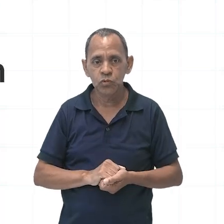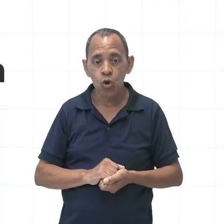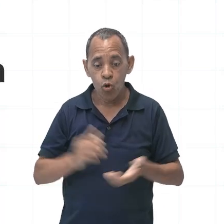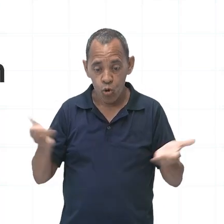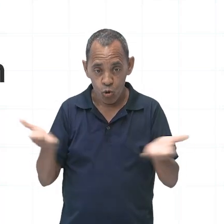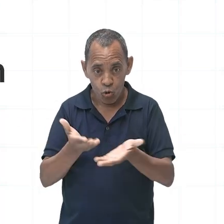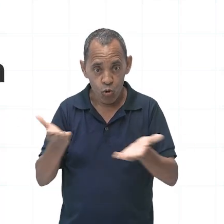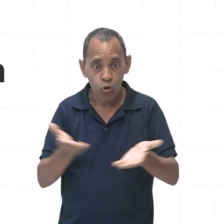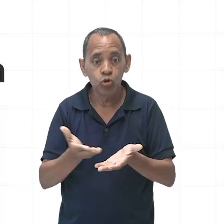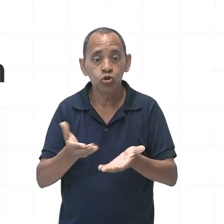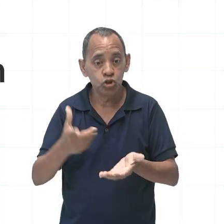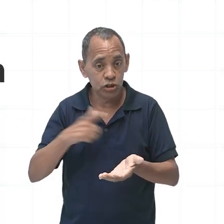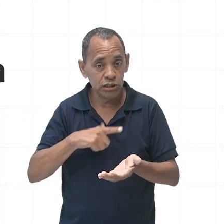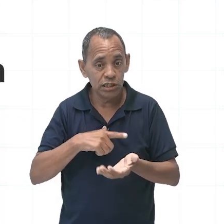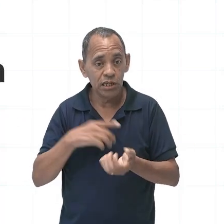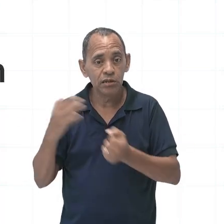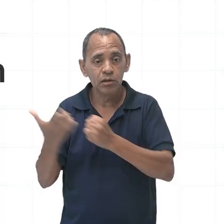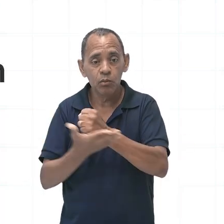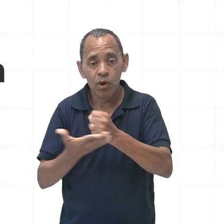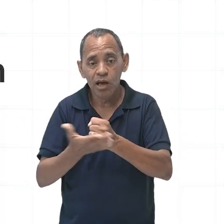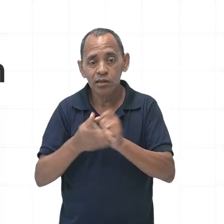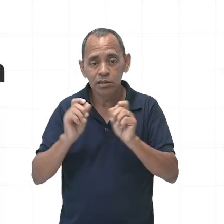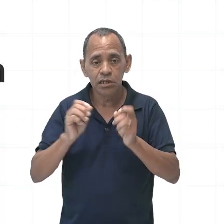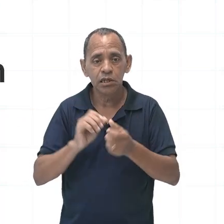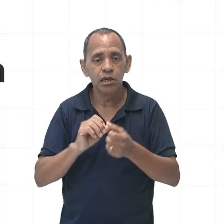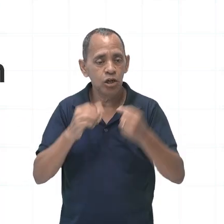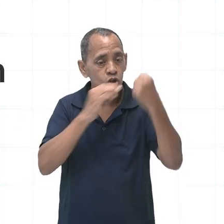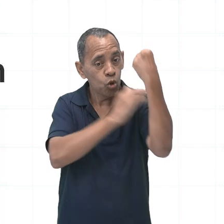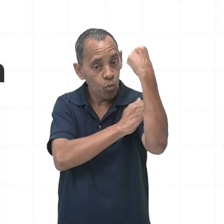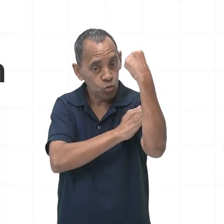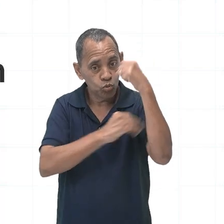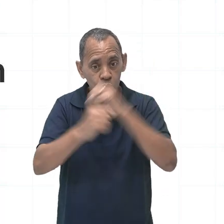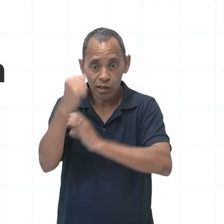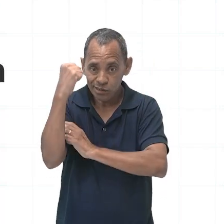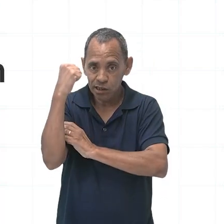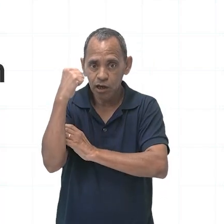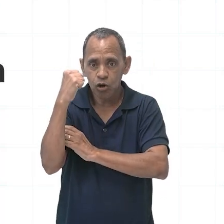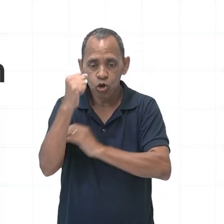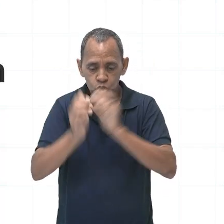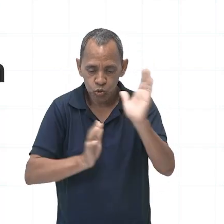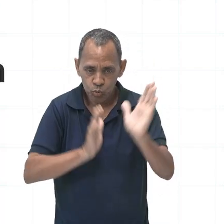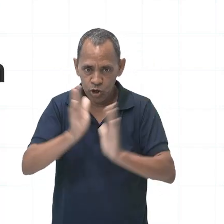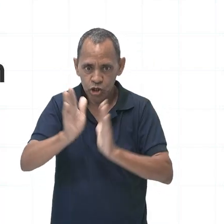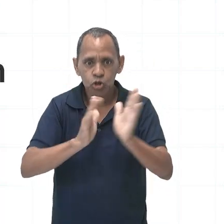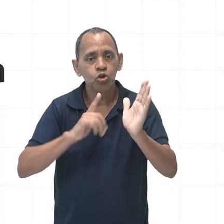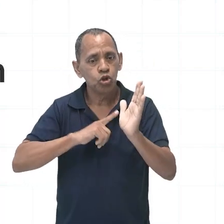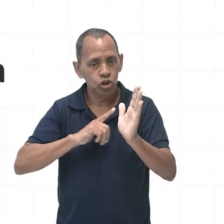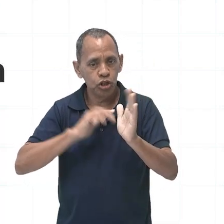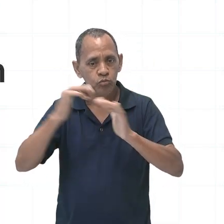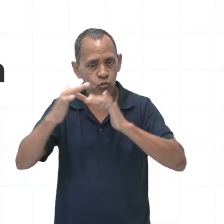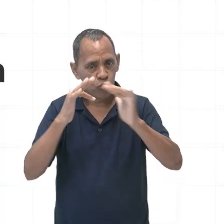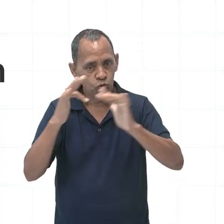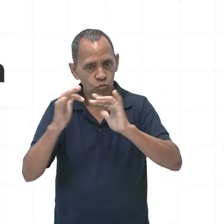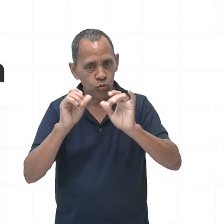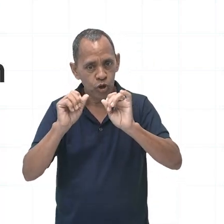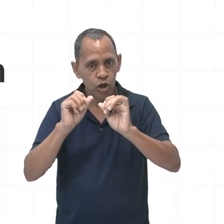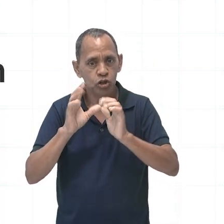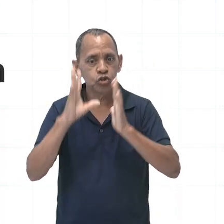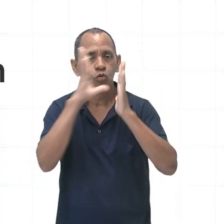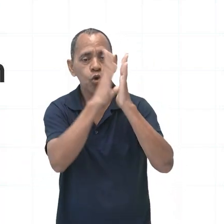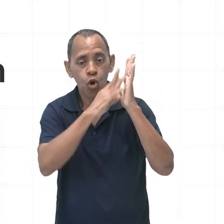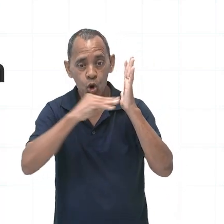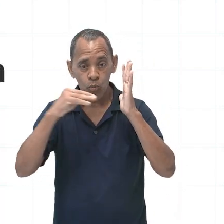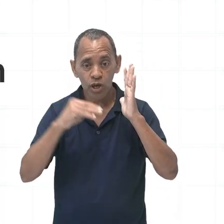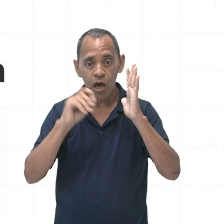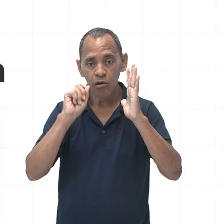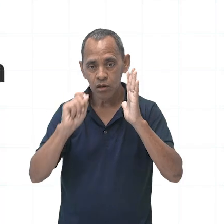na musculação, né? Então ela vai ter ali durante a sua sessão movimentos que vão imitar movimentos